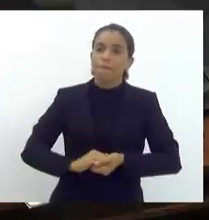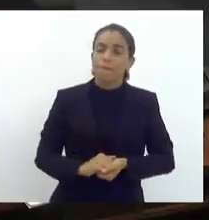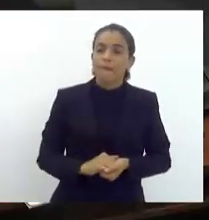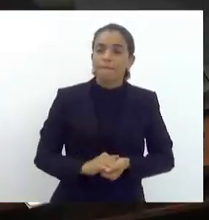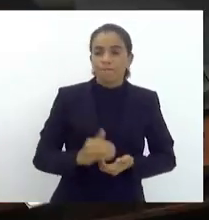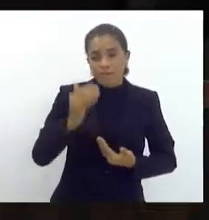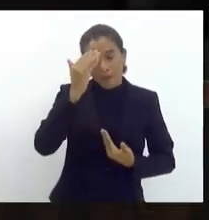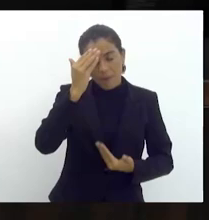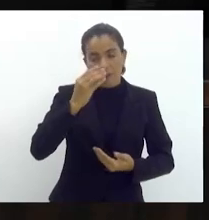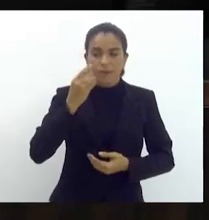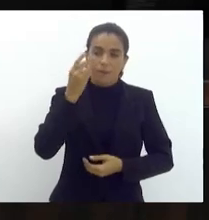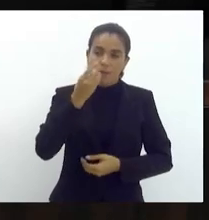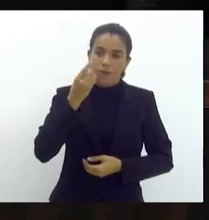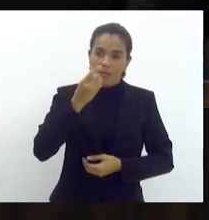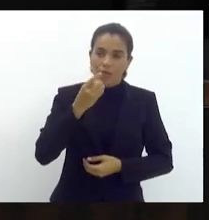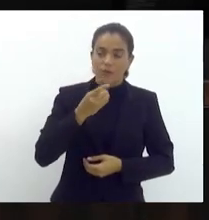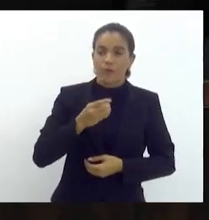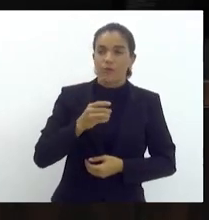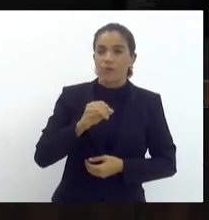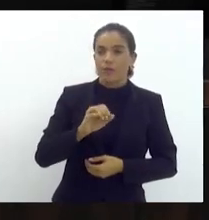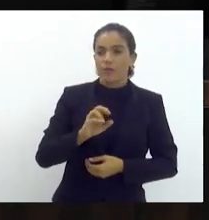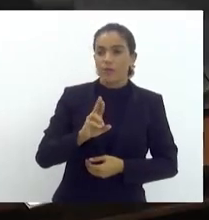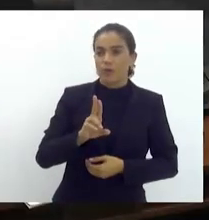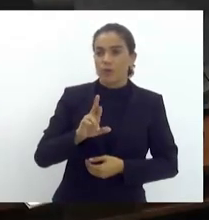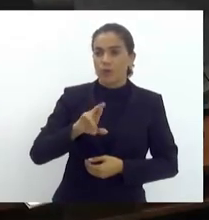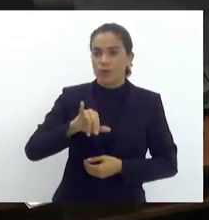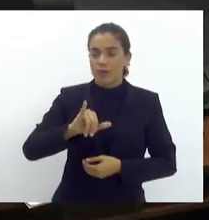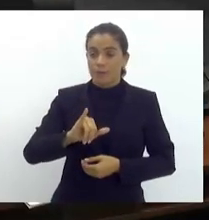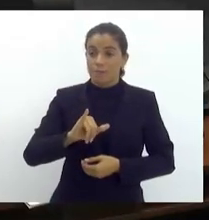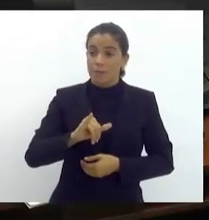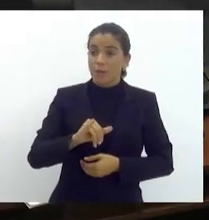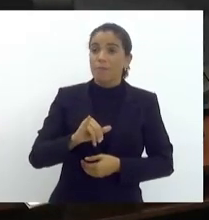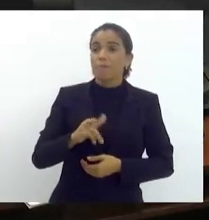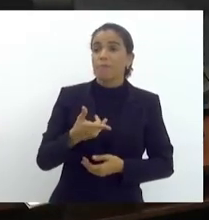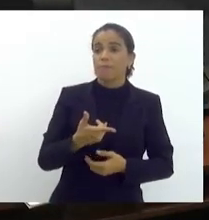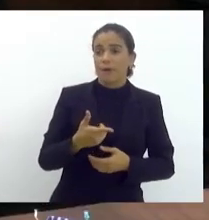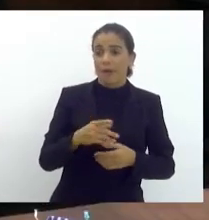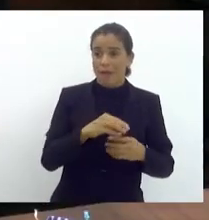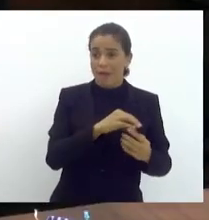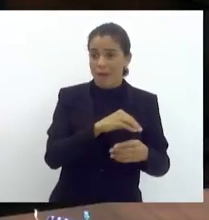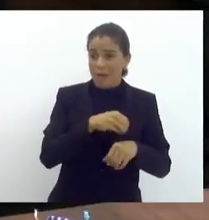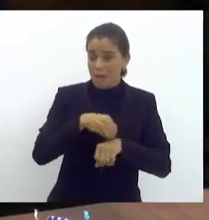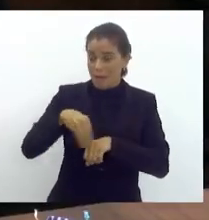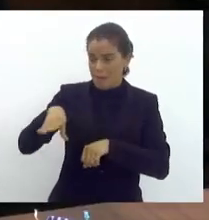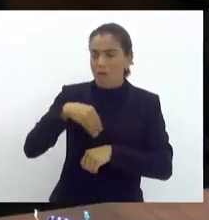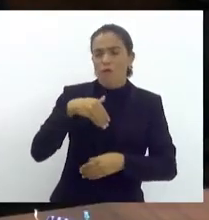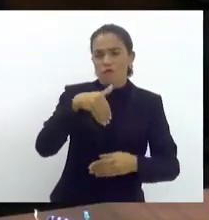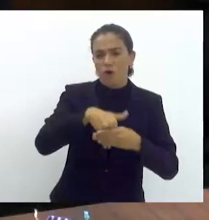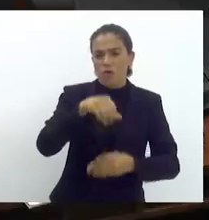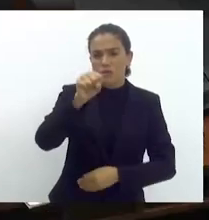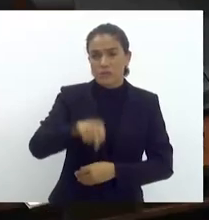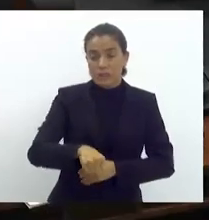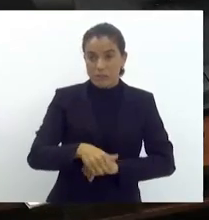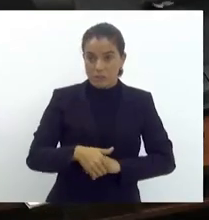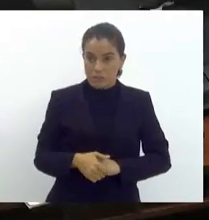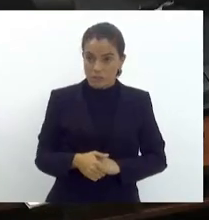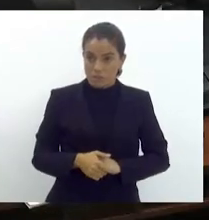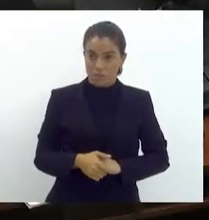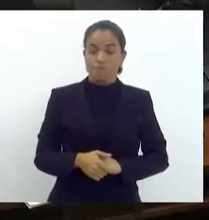Deputado Yuri Deputado Douglas ruas Presidente para encaminhar a votação pela liderança do pl voto sim